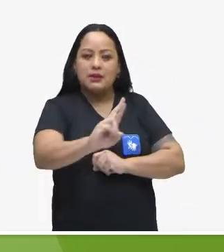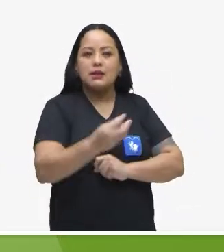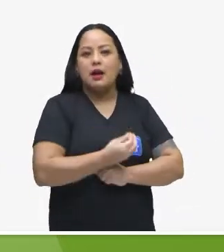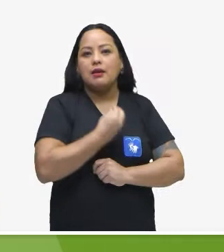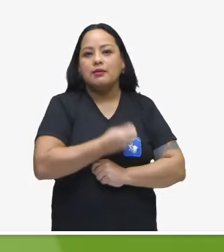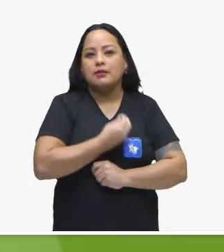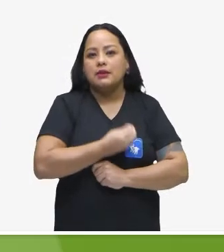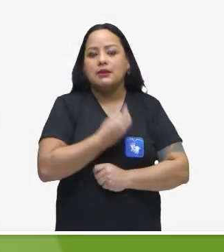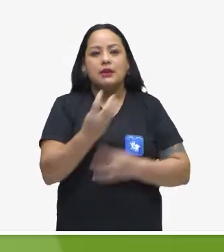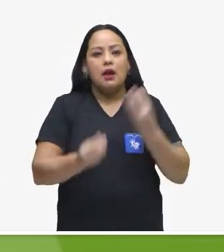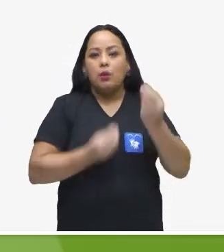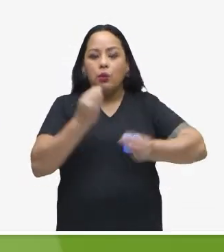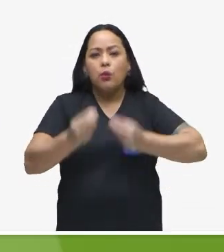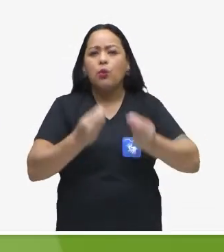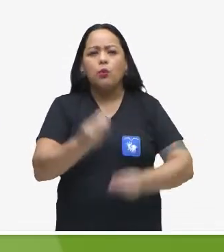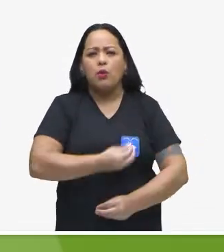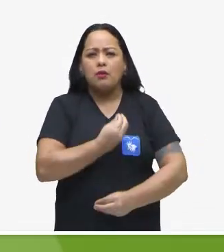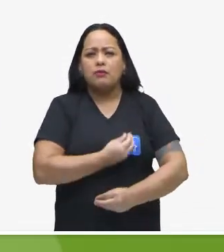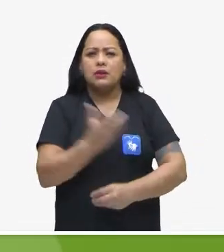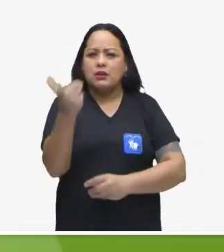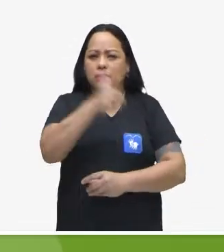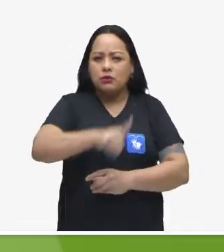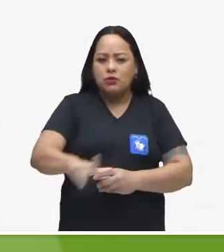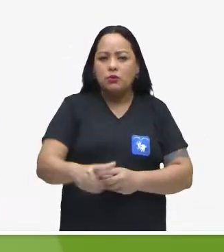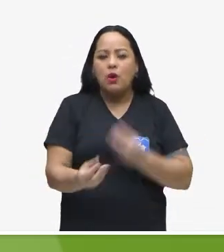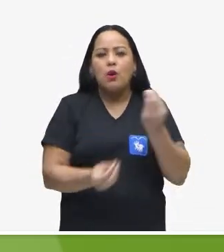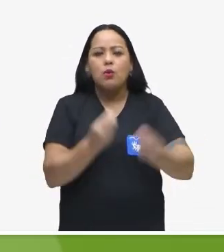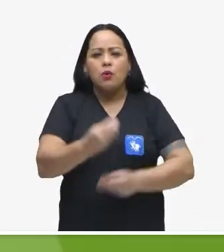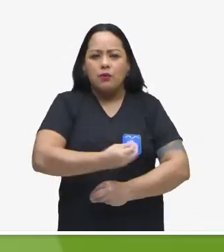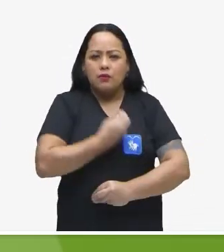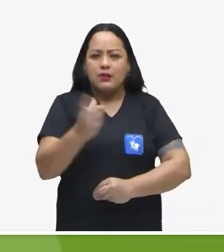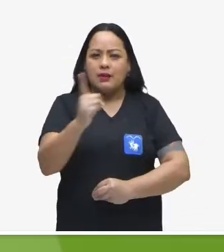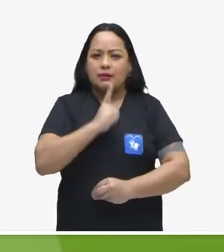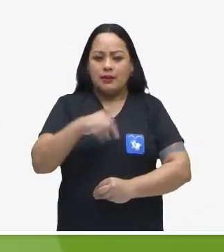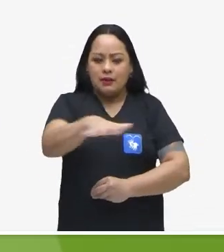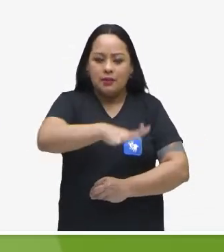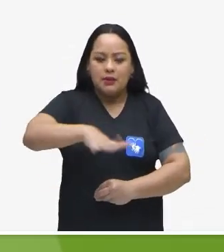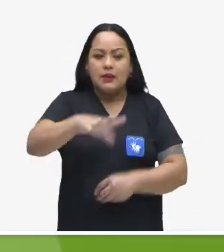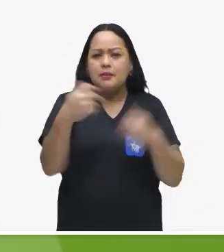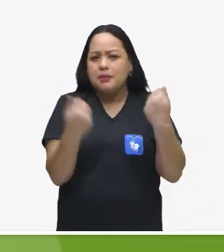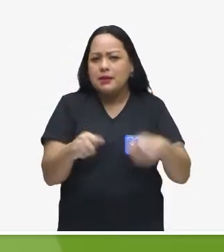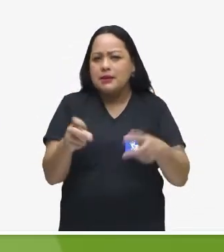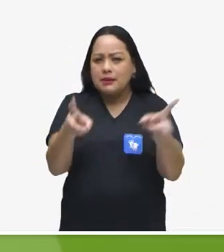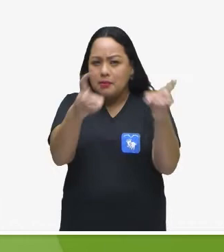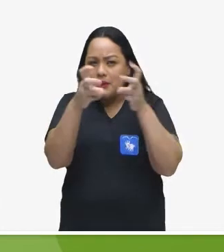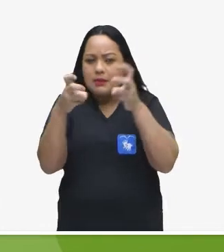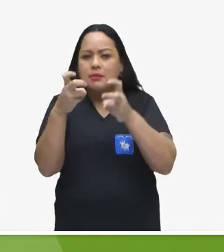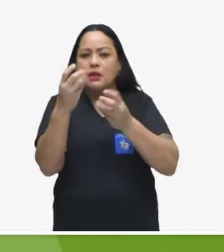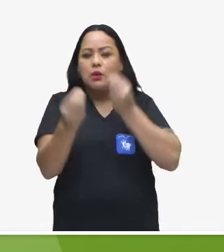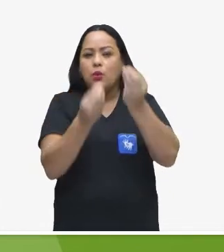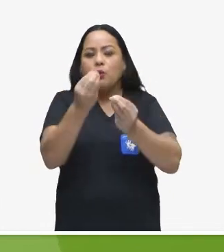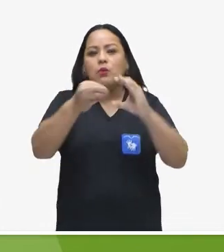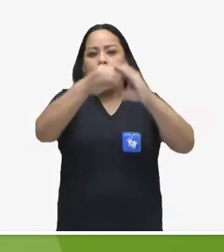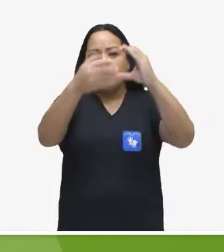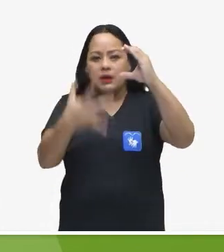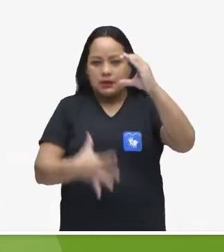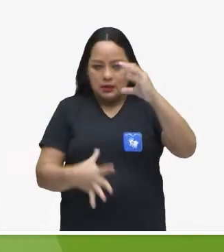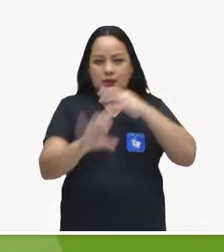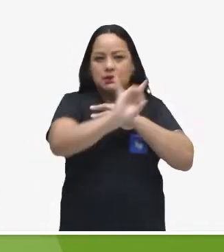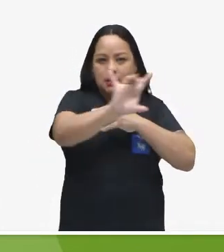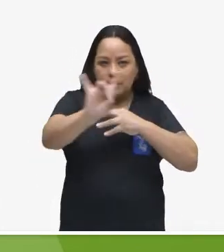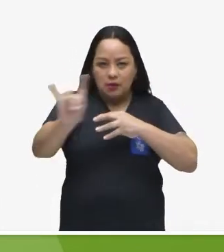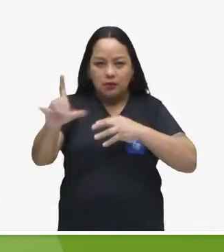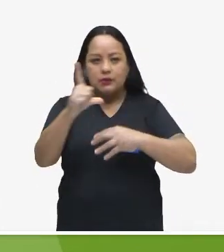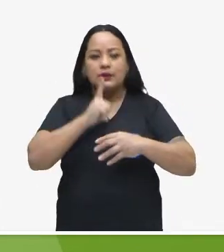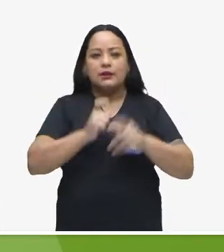como que ela sobrevive, como ela existe no ambiente, a gente precisa observar algumas características que os seres vivos